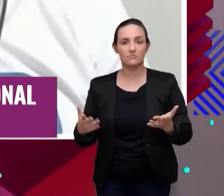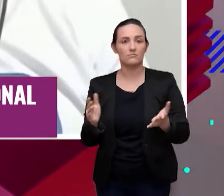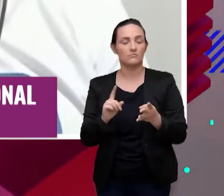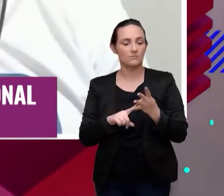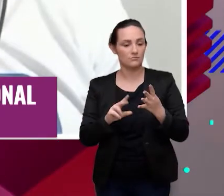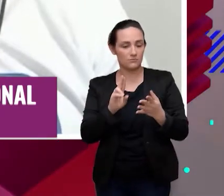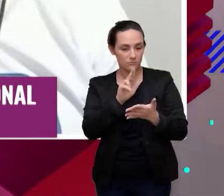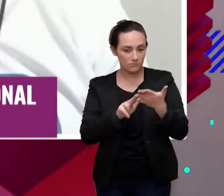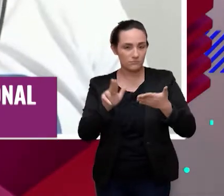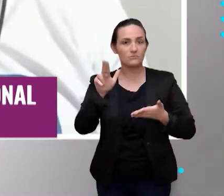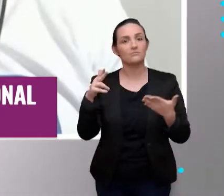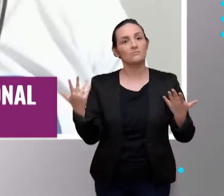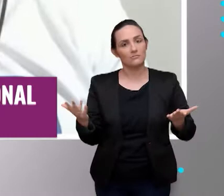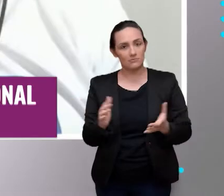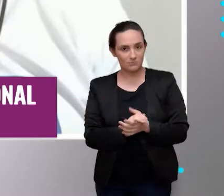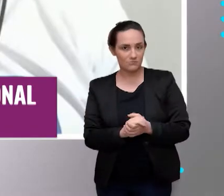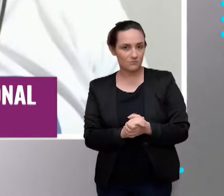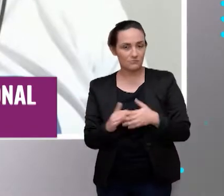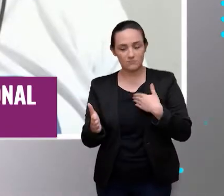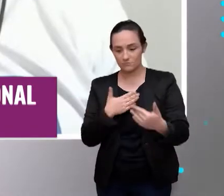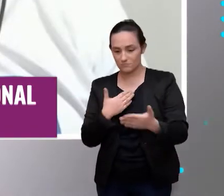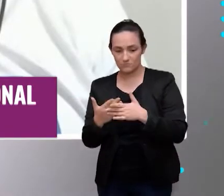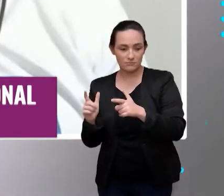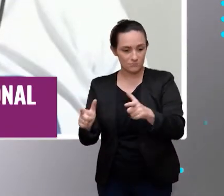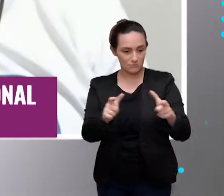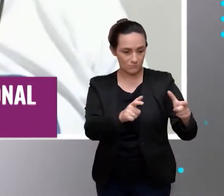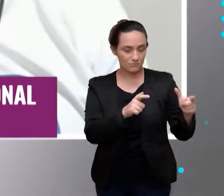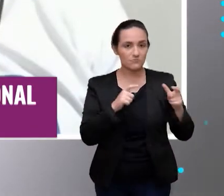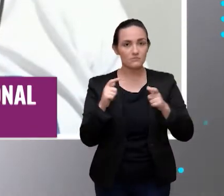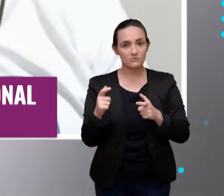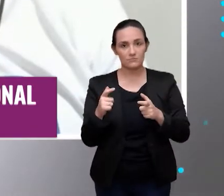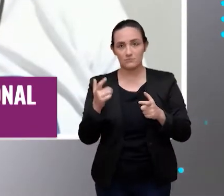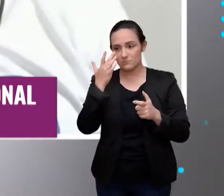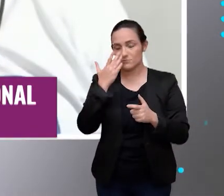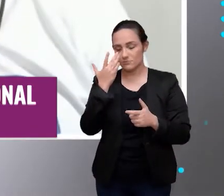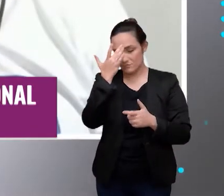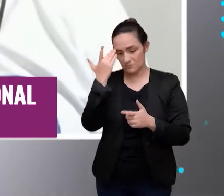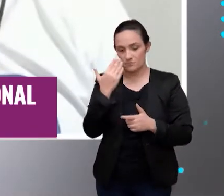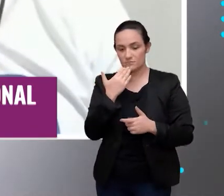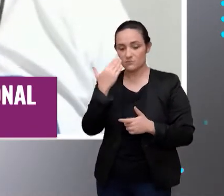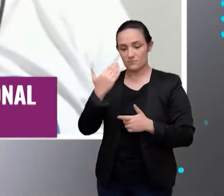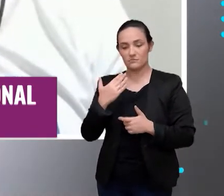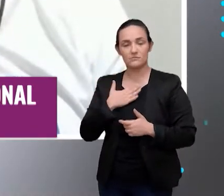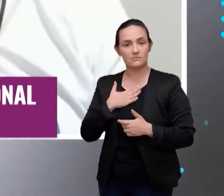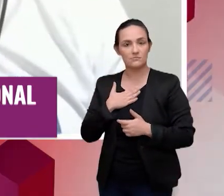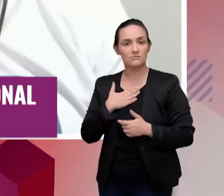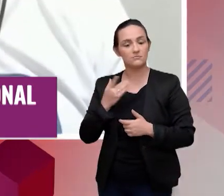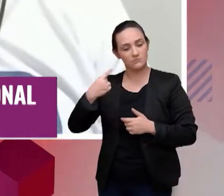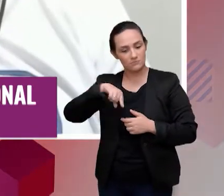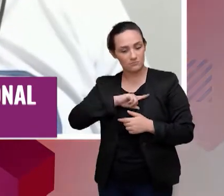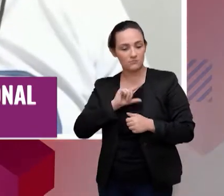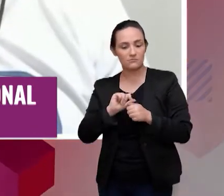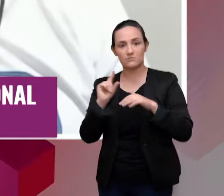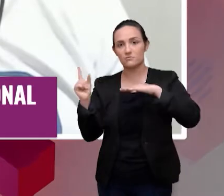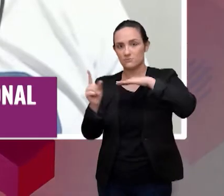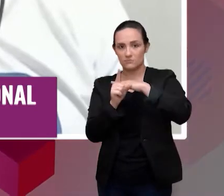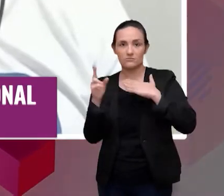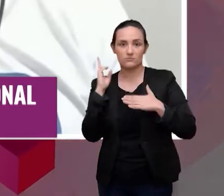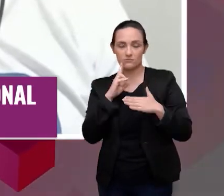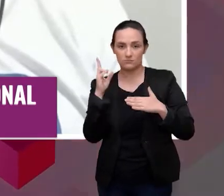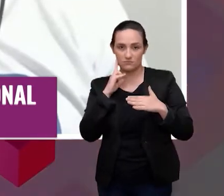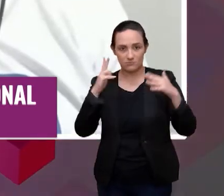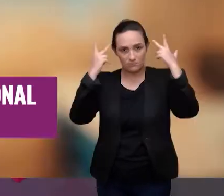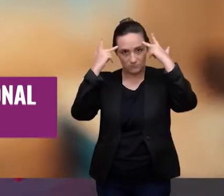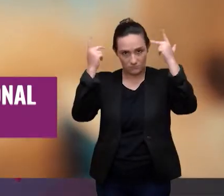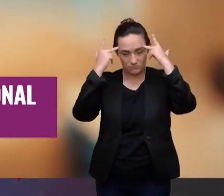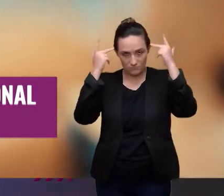que somos solicitados, né, nós atendemos gratuitamente esses pedidos de palestras. Além desse